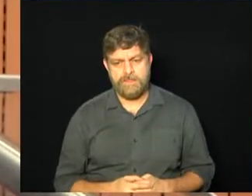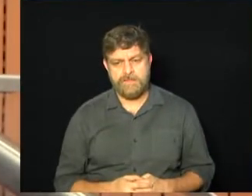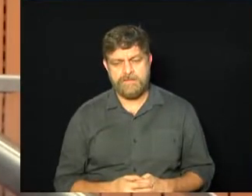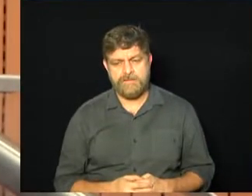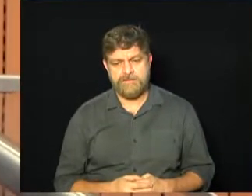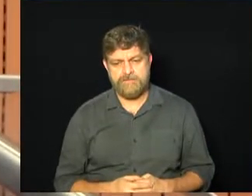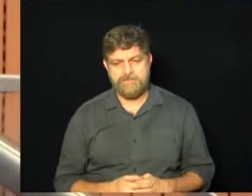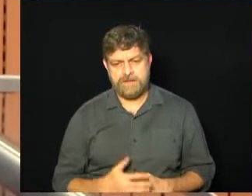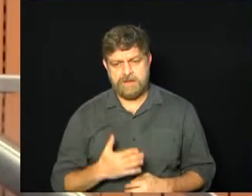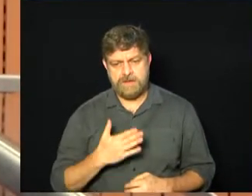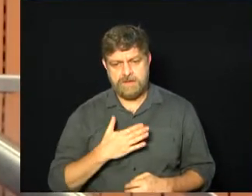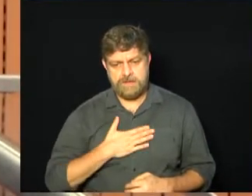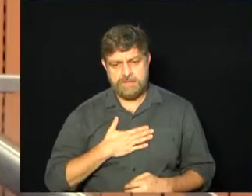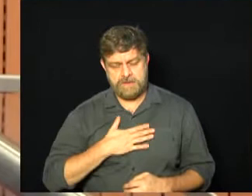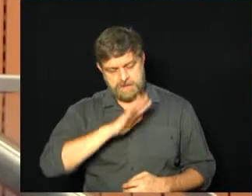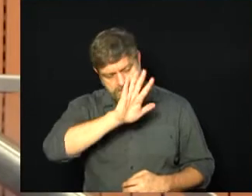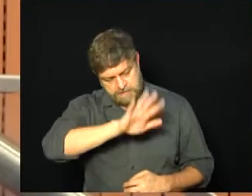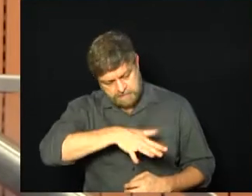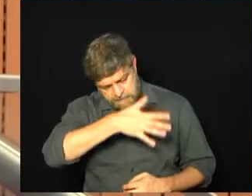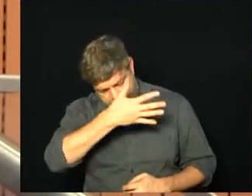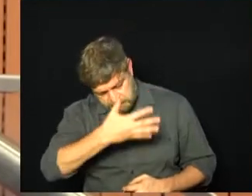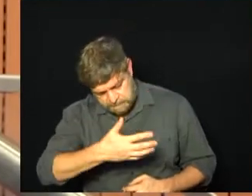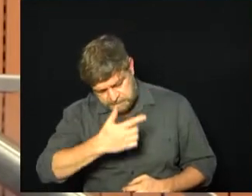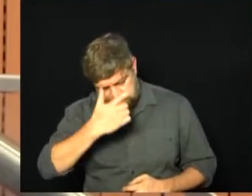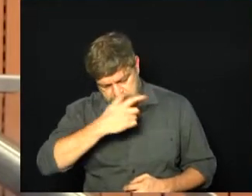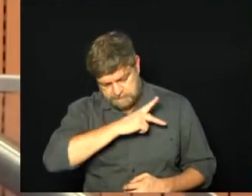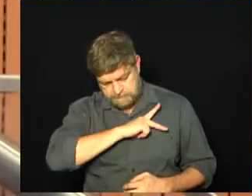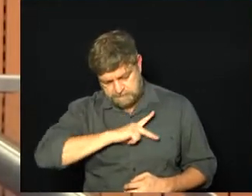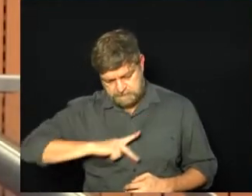Minha homenagem vai ficar, naturalmente, como presidente que